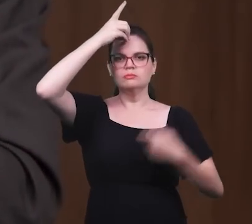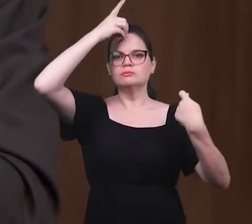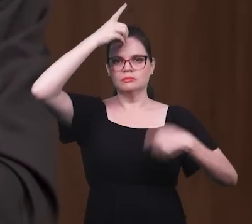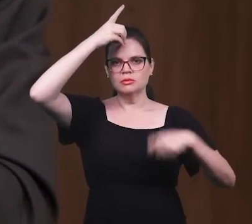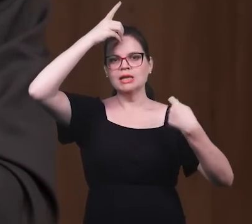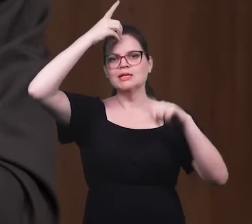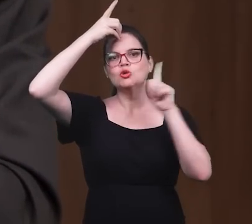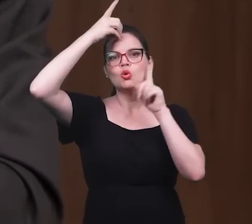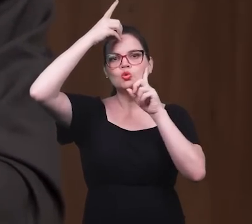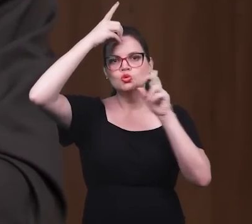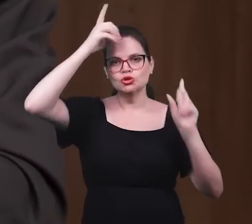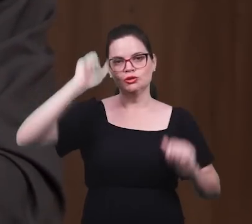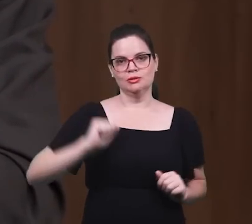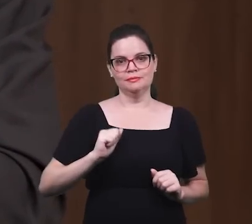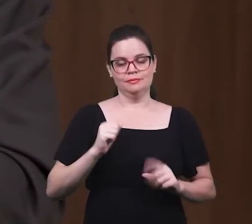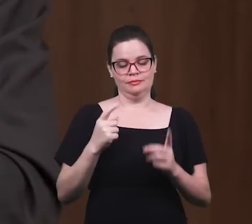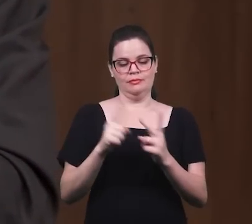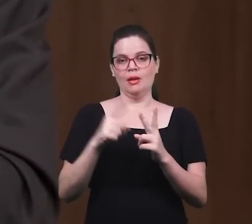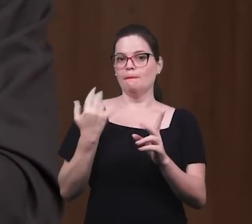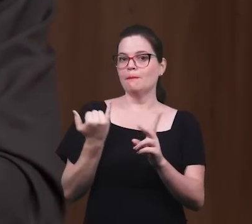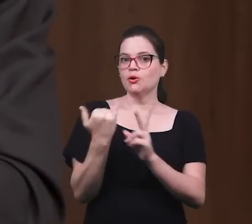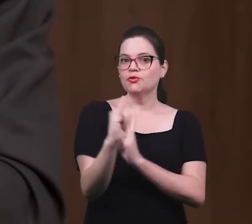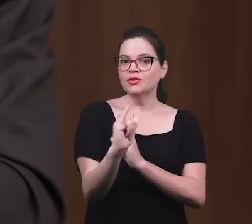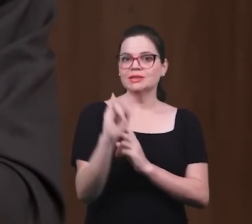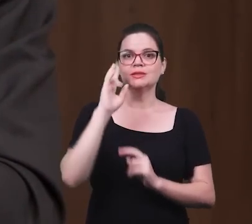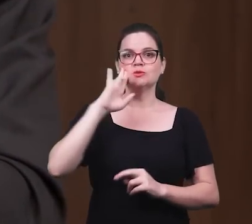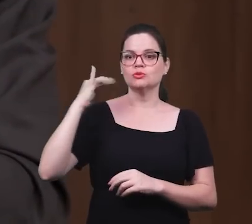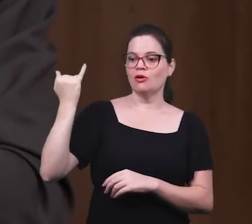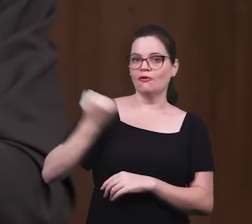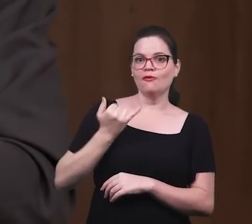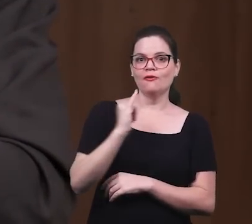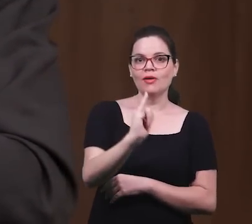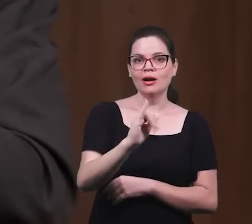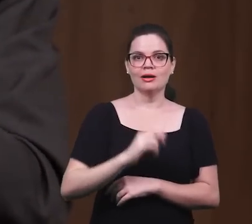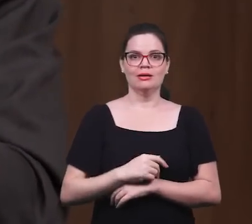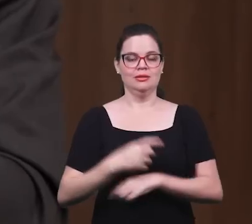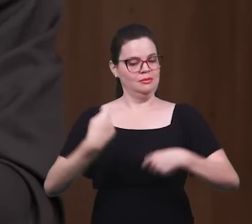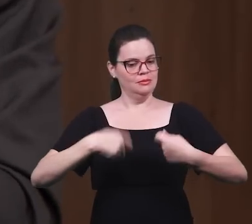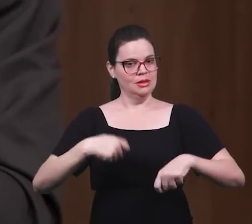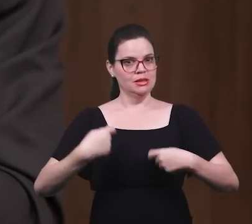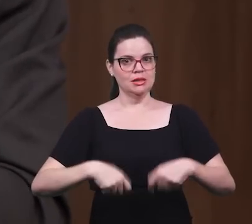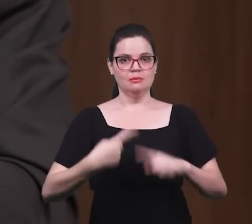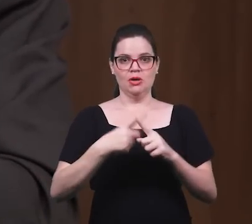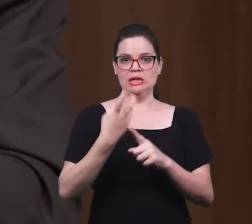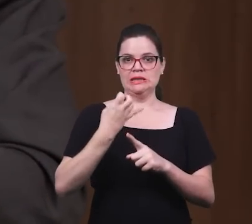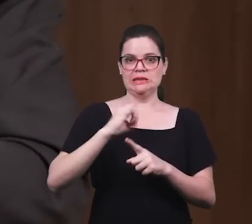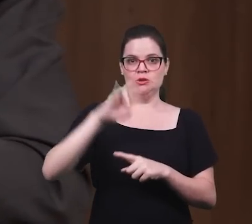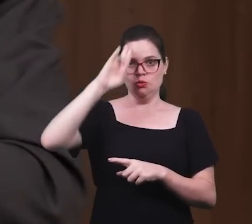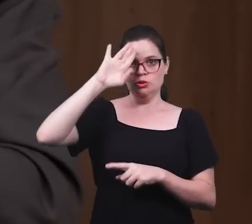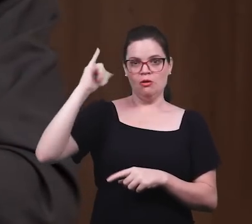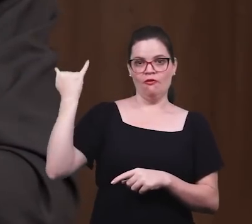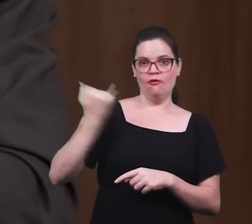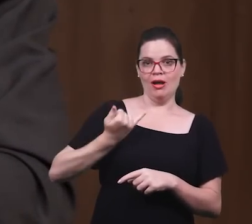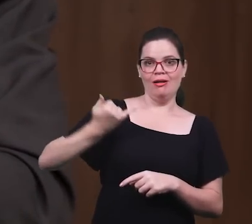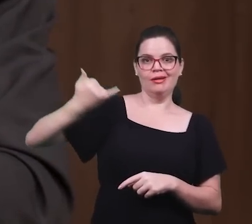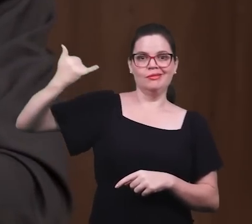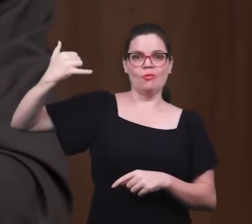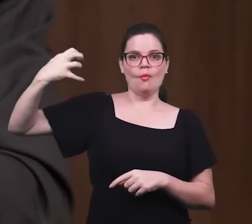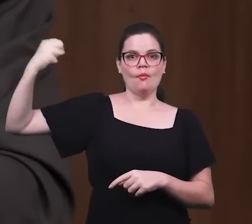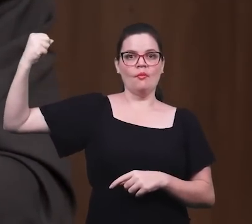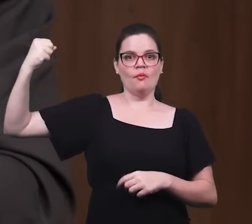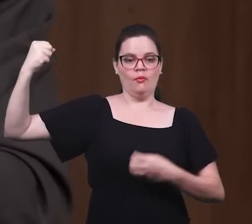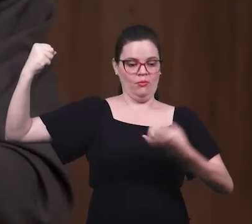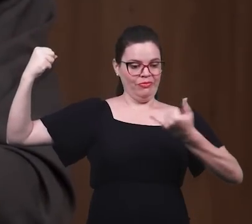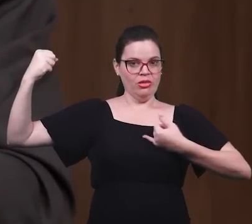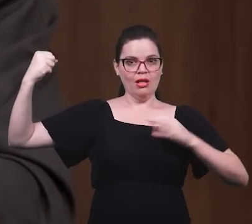continuar falando. Porque onde não há profecia, o povo se corrompe. As profecias bíblicas não podem morrer no nosso coração, não